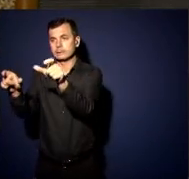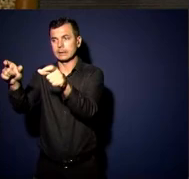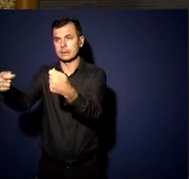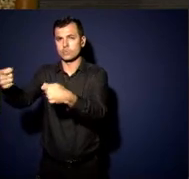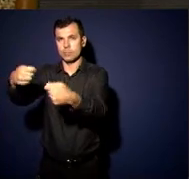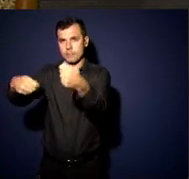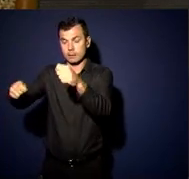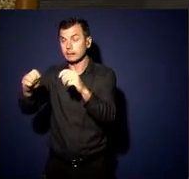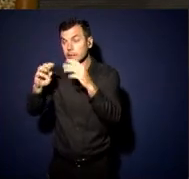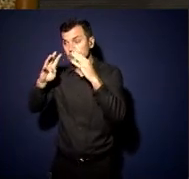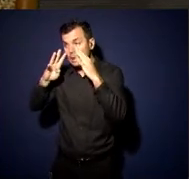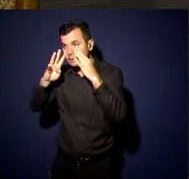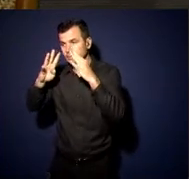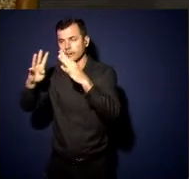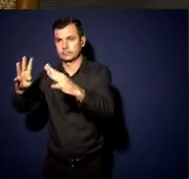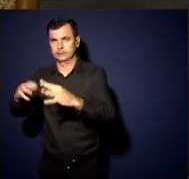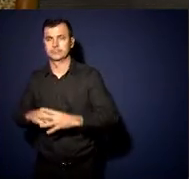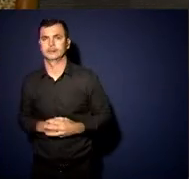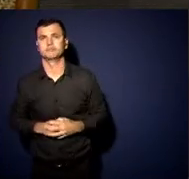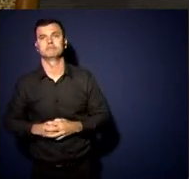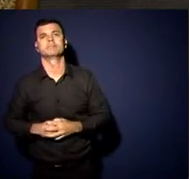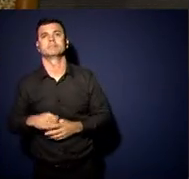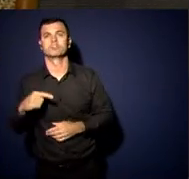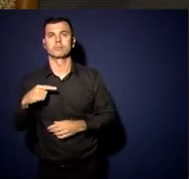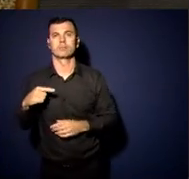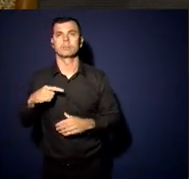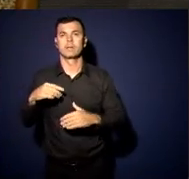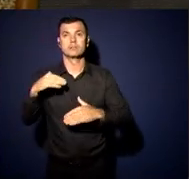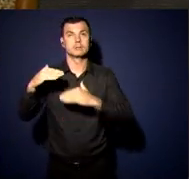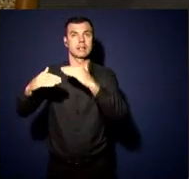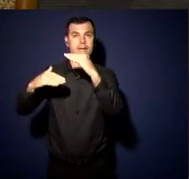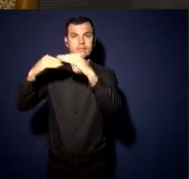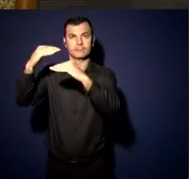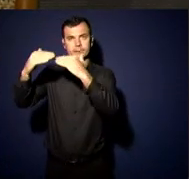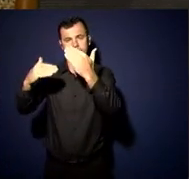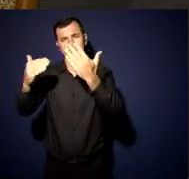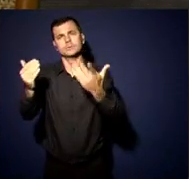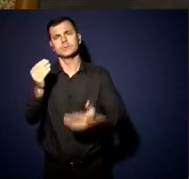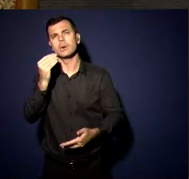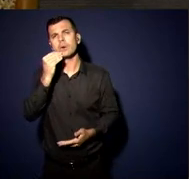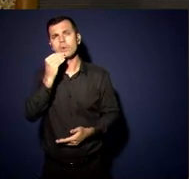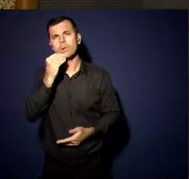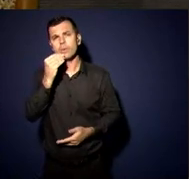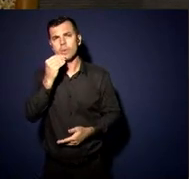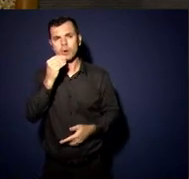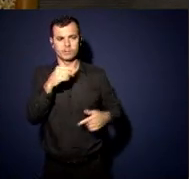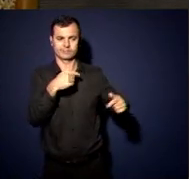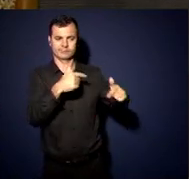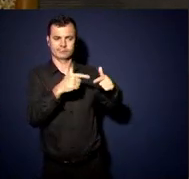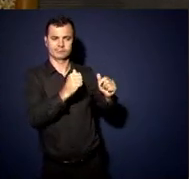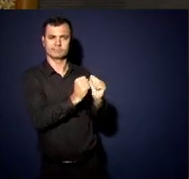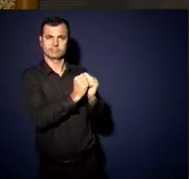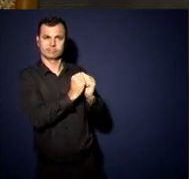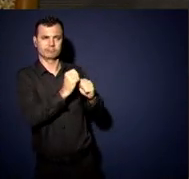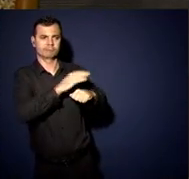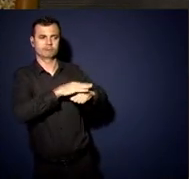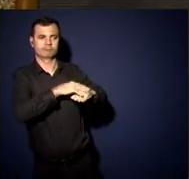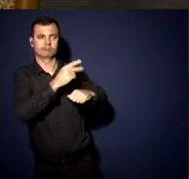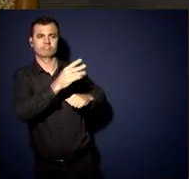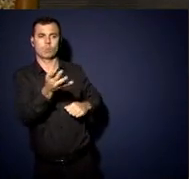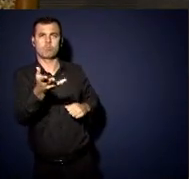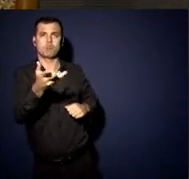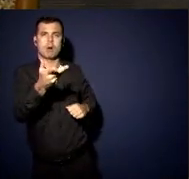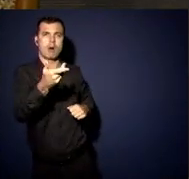mercado aliás esses avanços normativos eles obviamente são mérito dos meus servidores mas a gente jamais